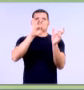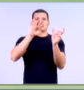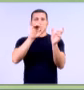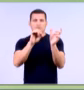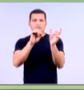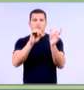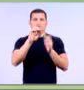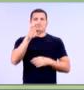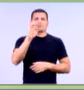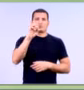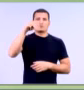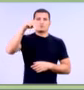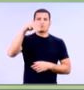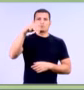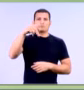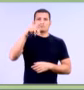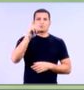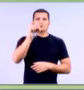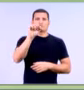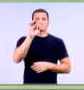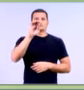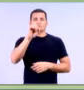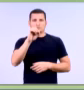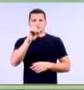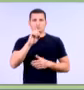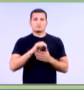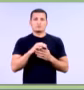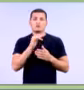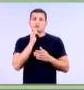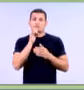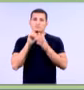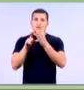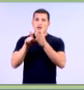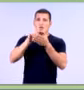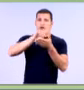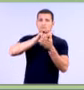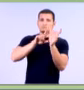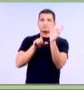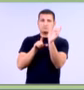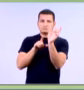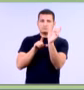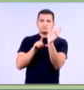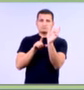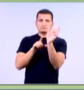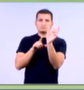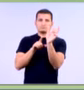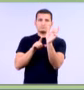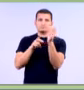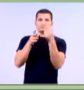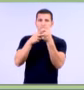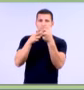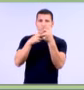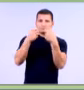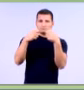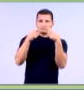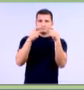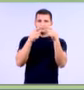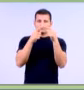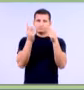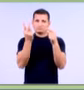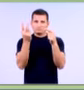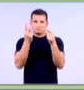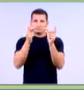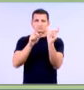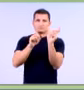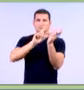a posição dele no texto. Se ele vier antes, o verbo tem que concordar com os dois. Se ele vier